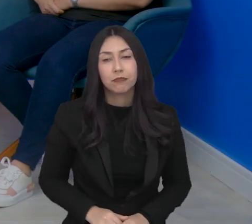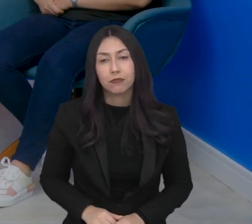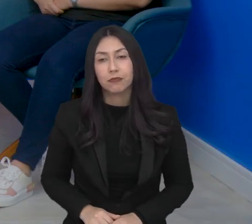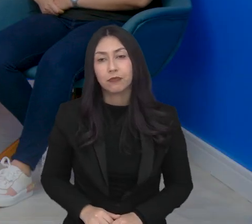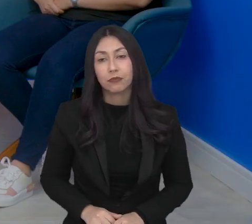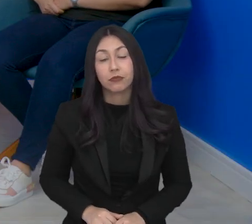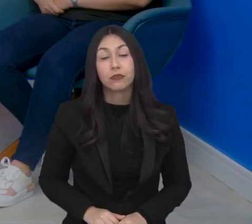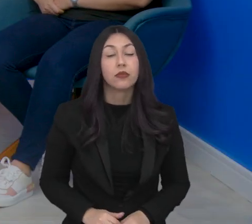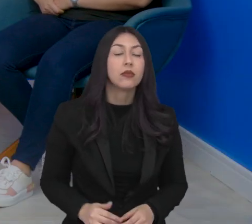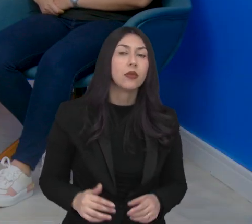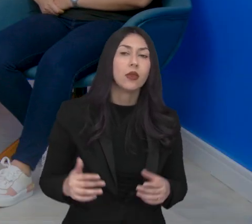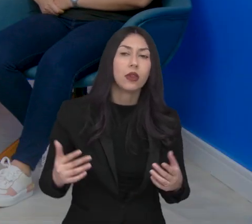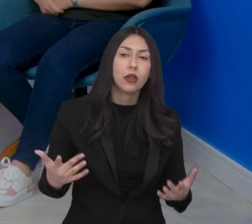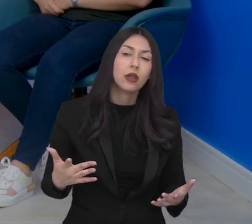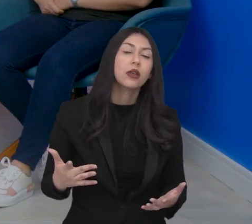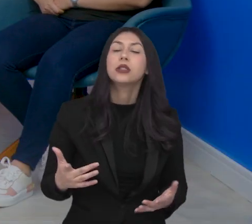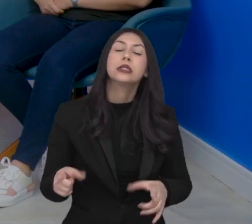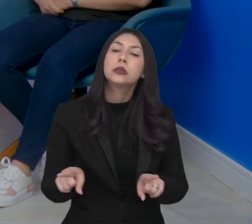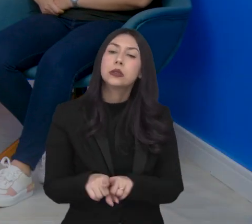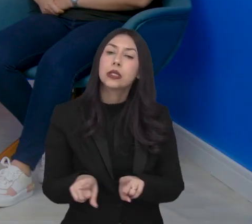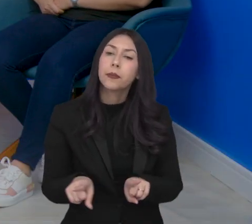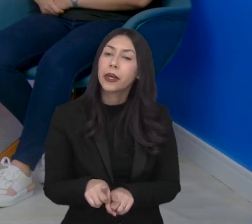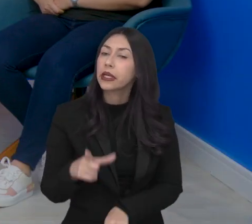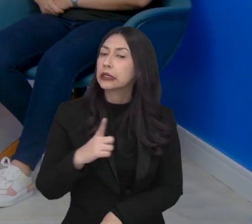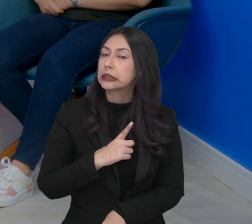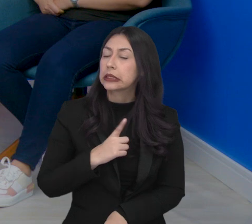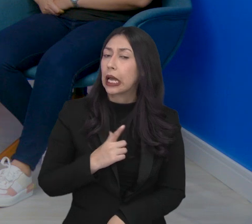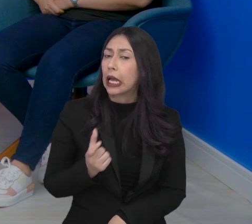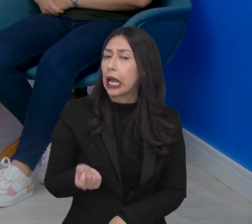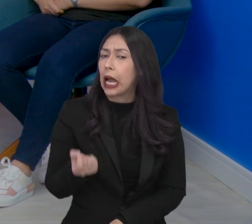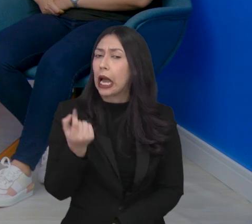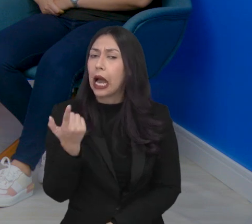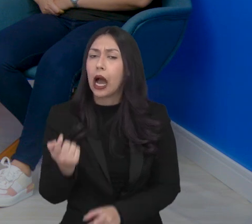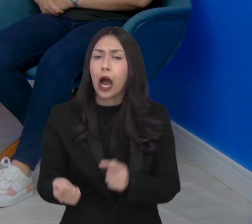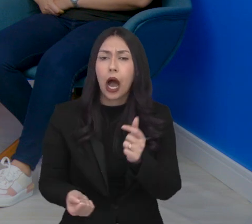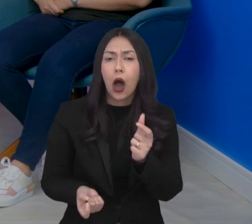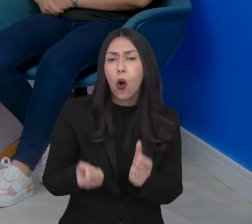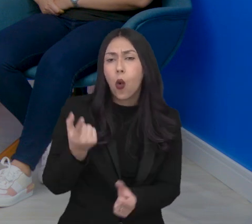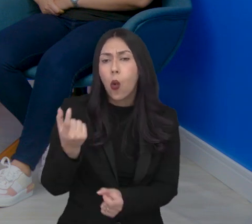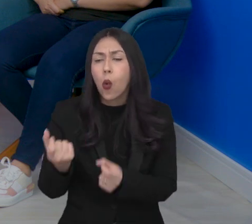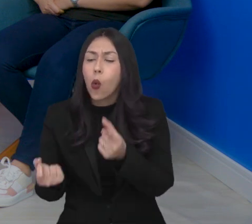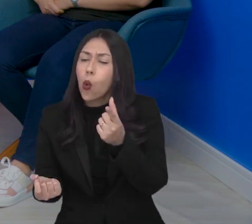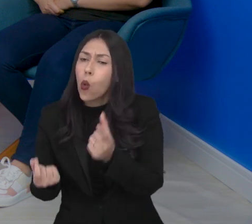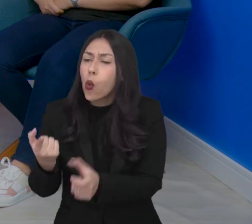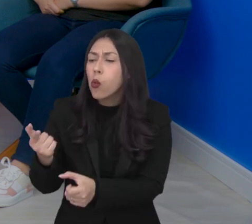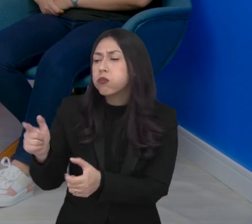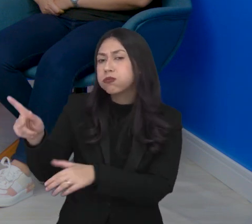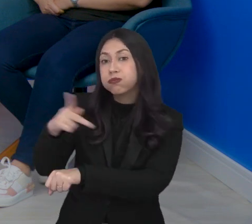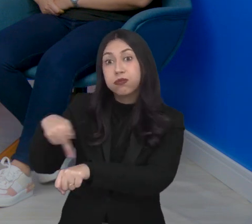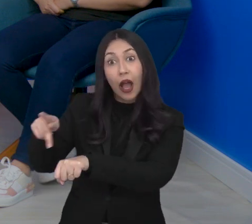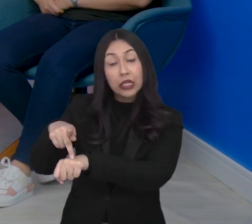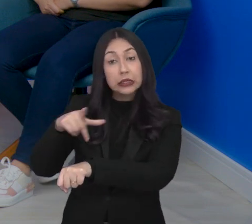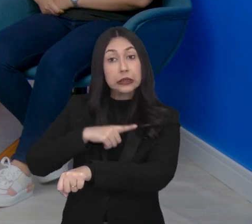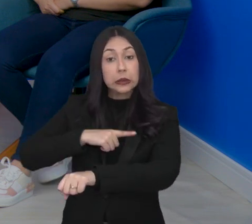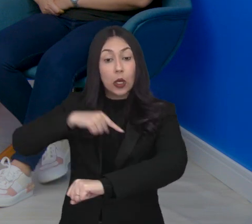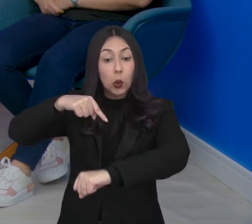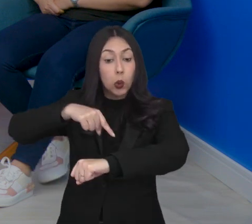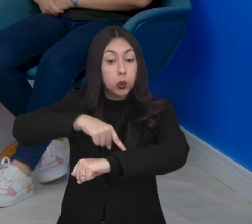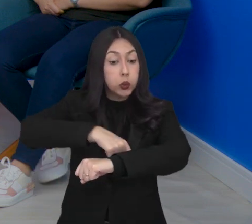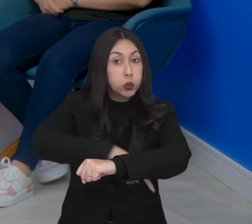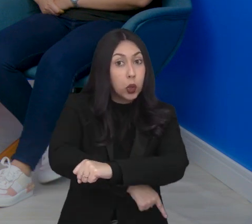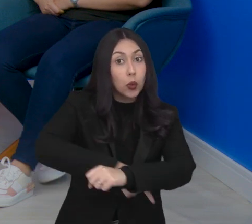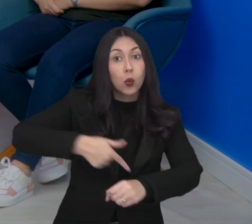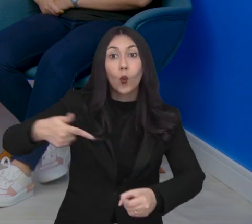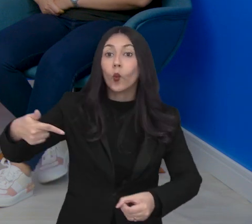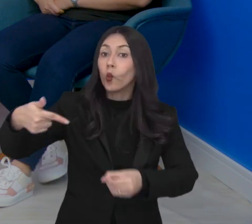E, Alexandre, a gente tem, por exemplo, alguns países que têm como base econômica ali os combustíveis fósseis, por exemplo.